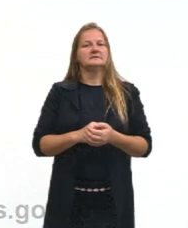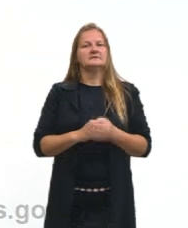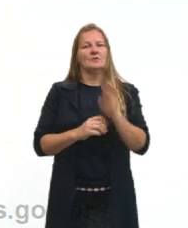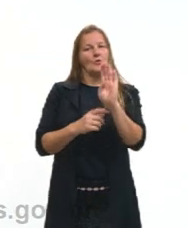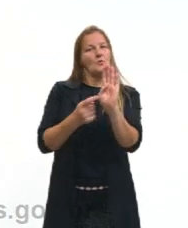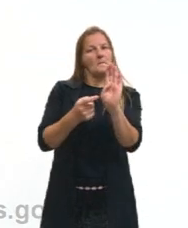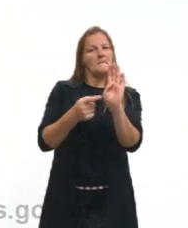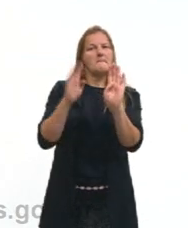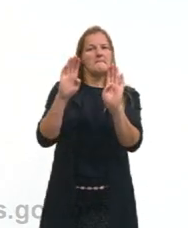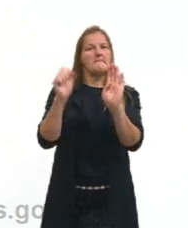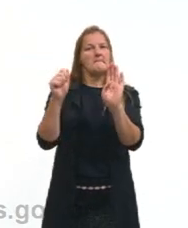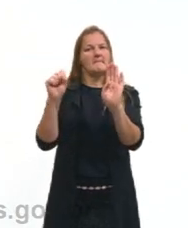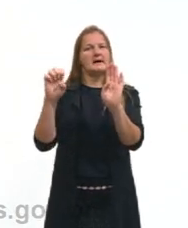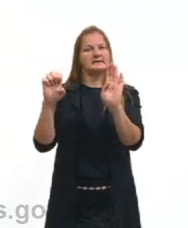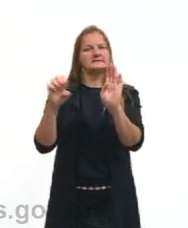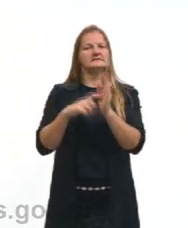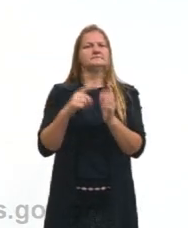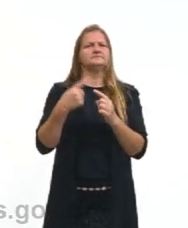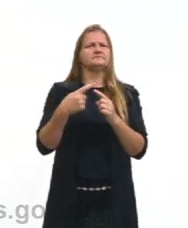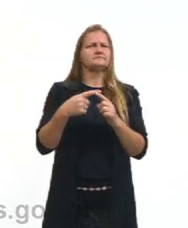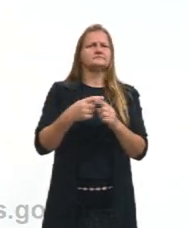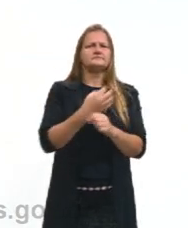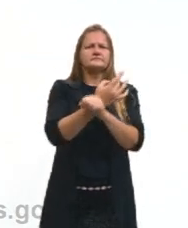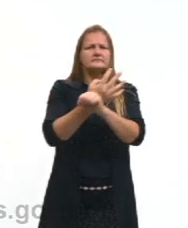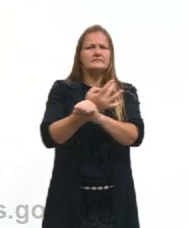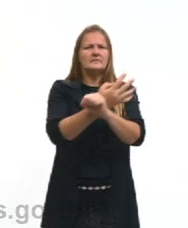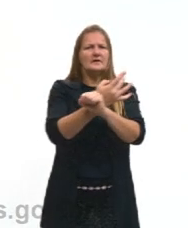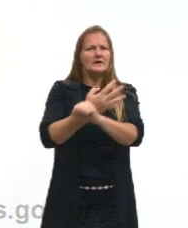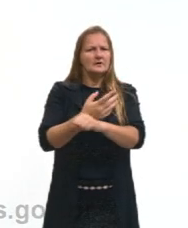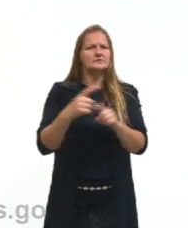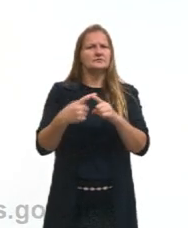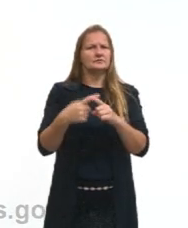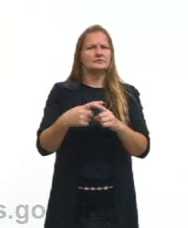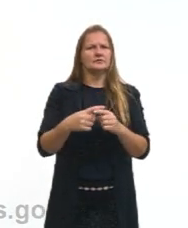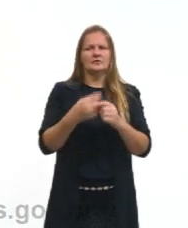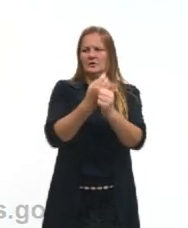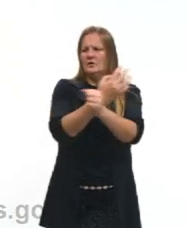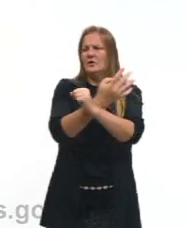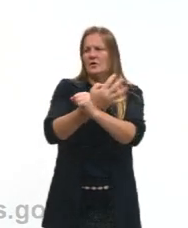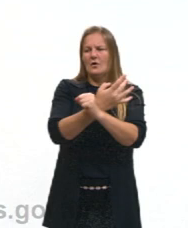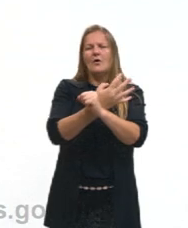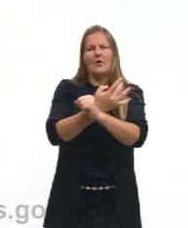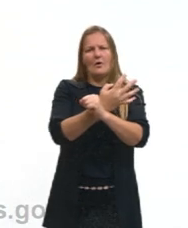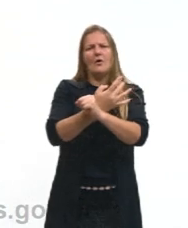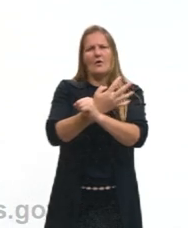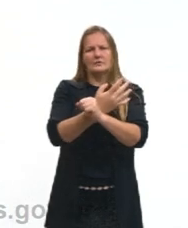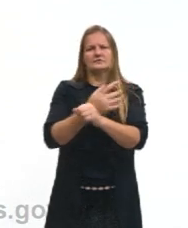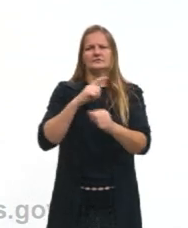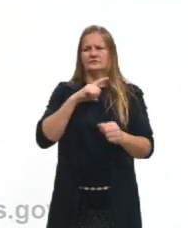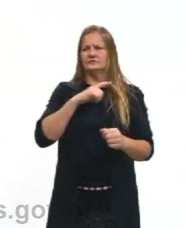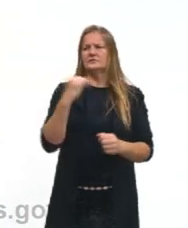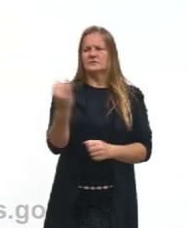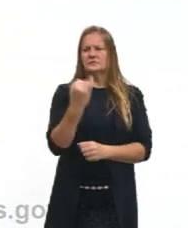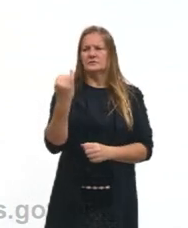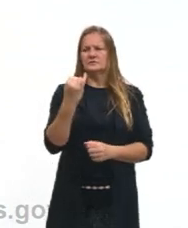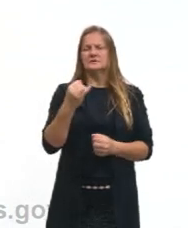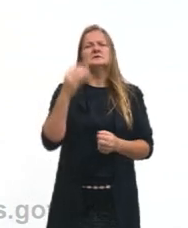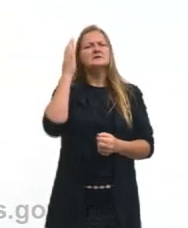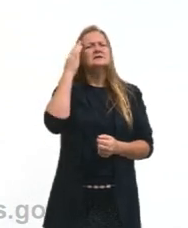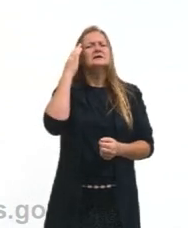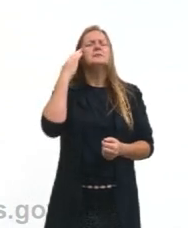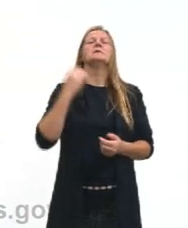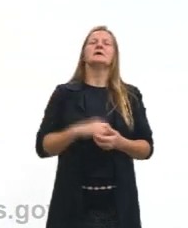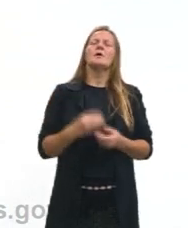entender um pouquinho que que são os ácidos e as bases tá o quê que é importante saber para